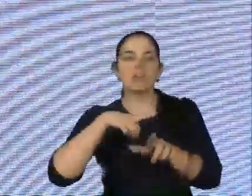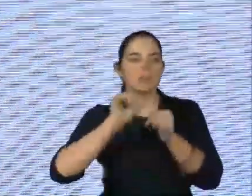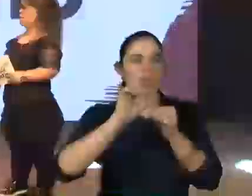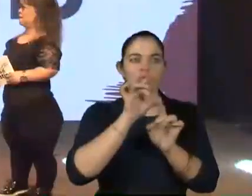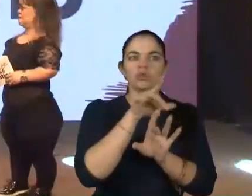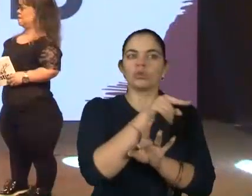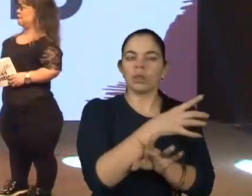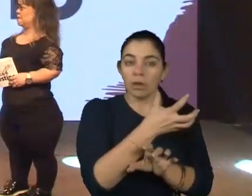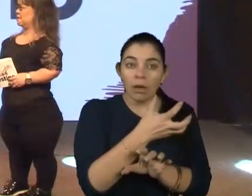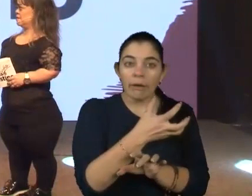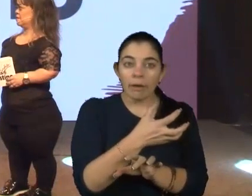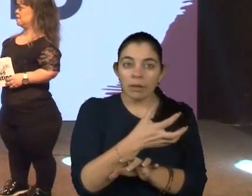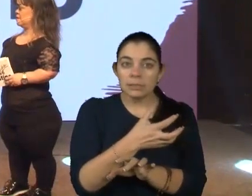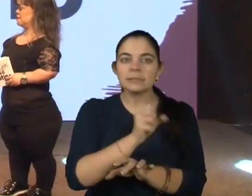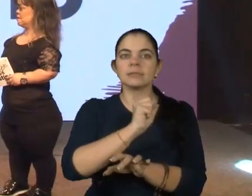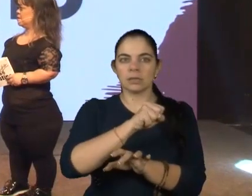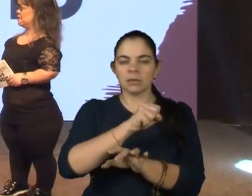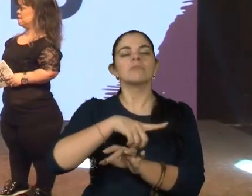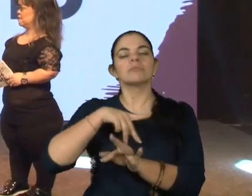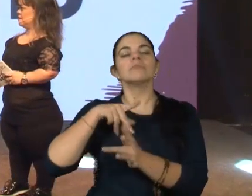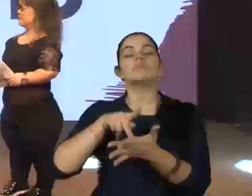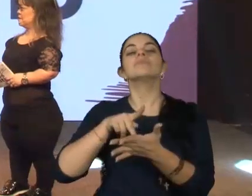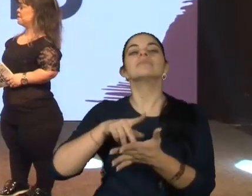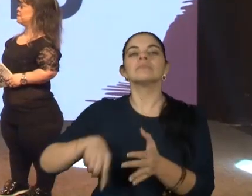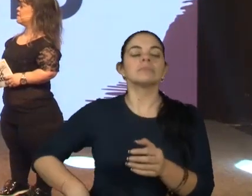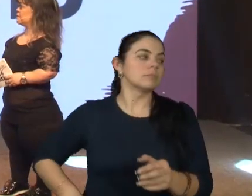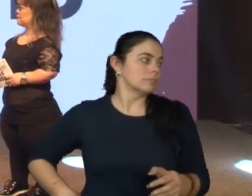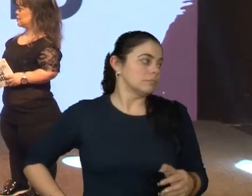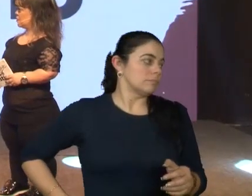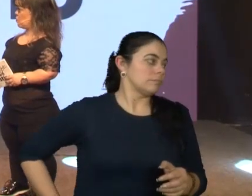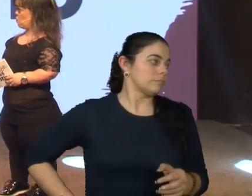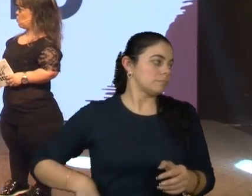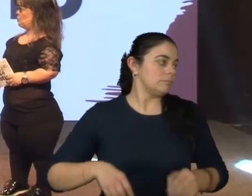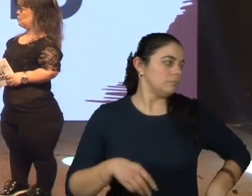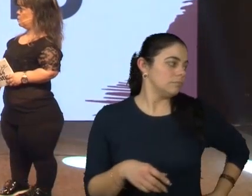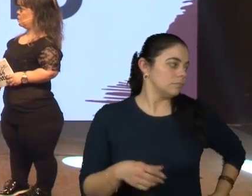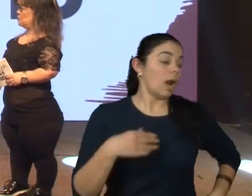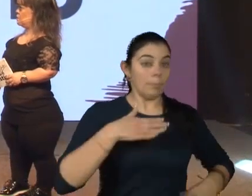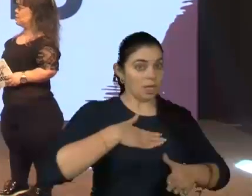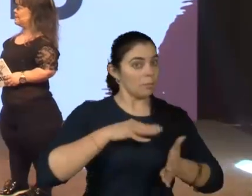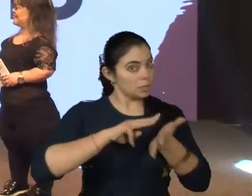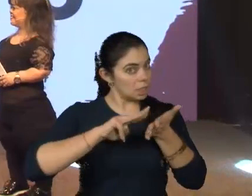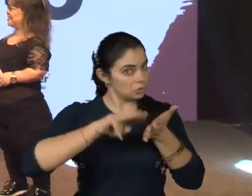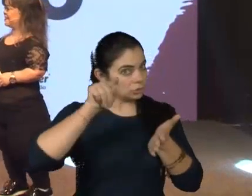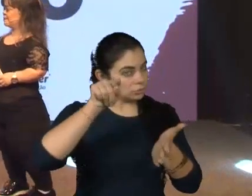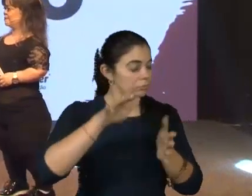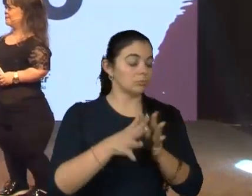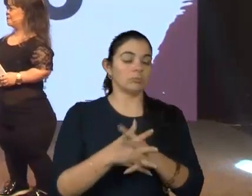Sim, então, exatamente isso. Então, eu vou deixar essa mensagem,